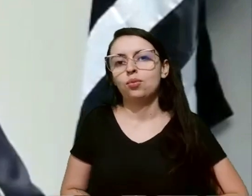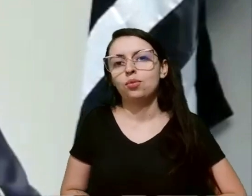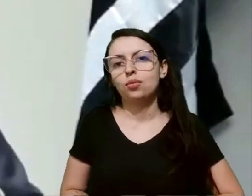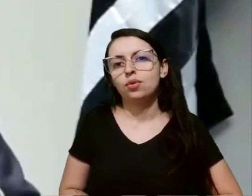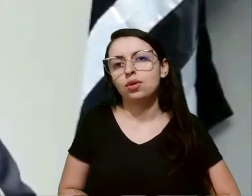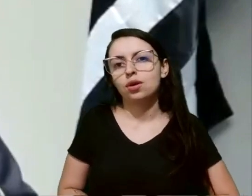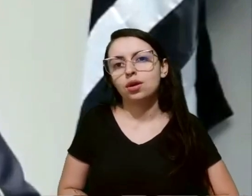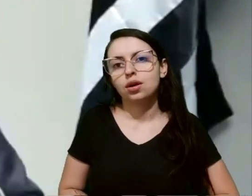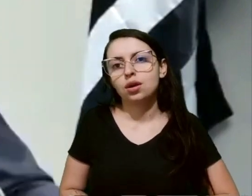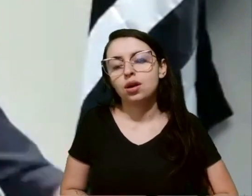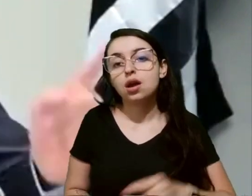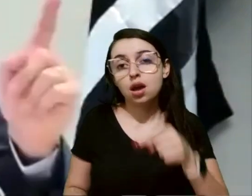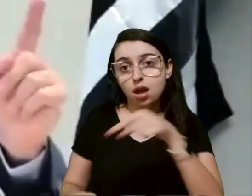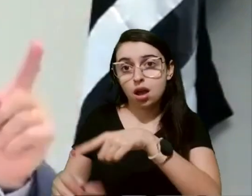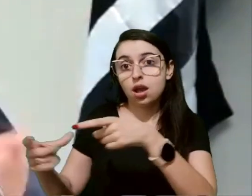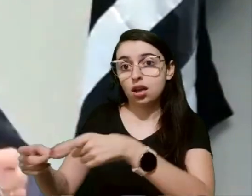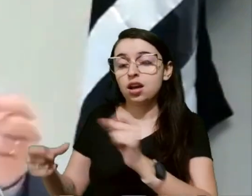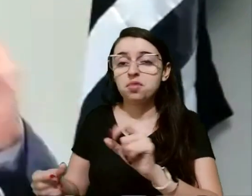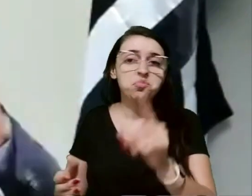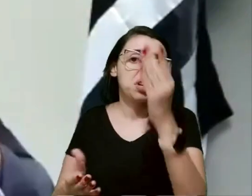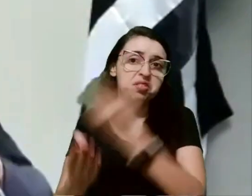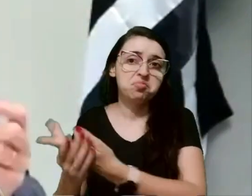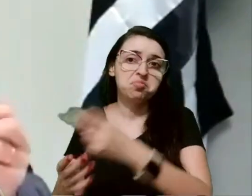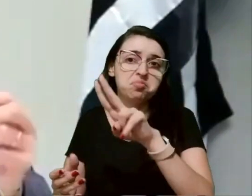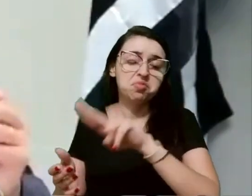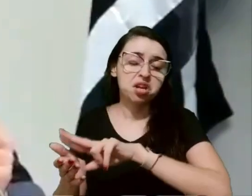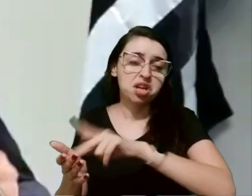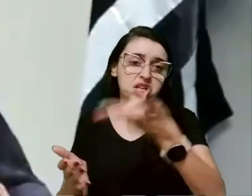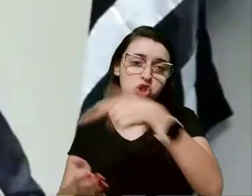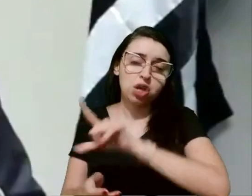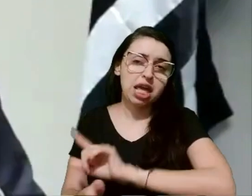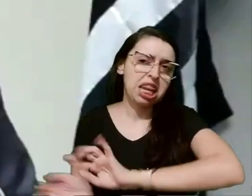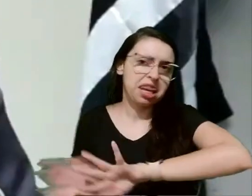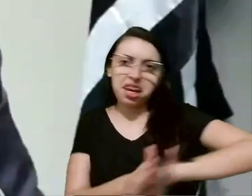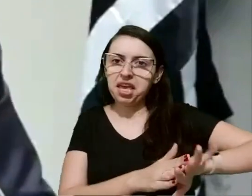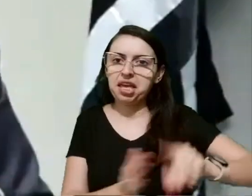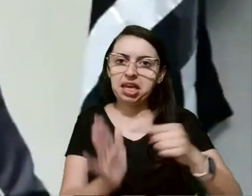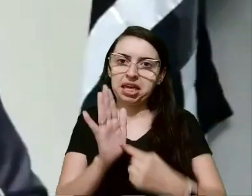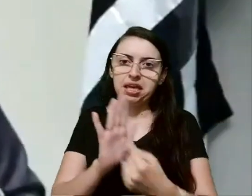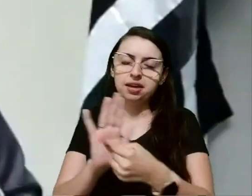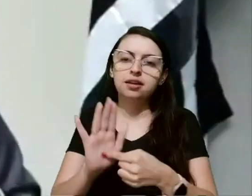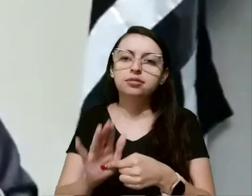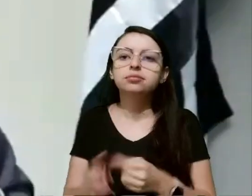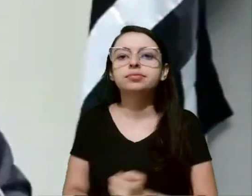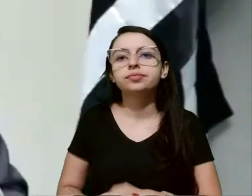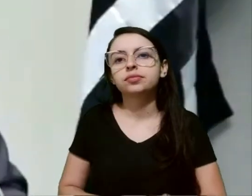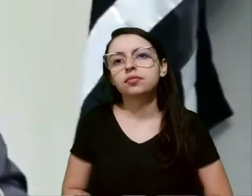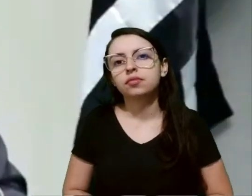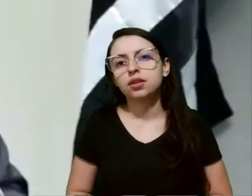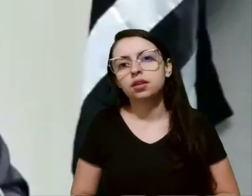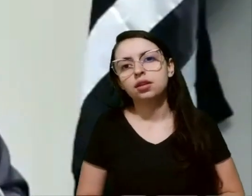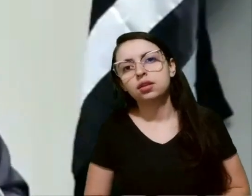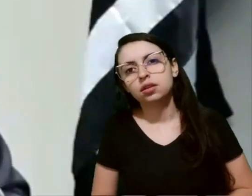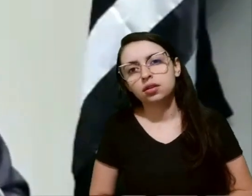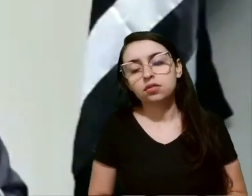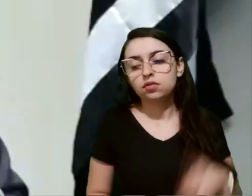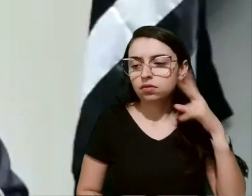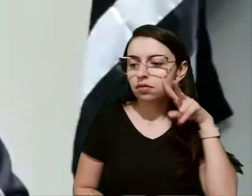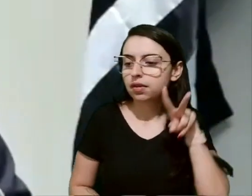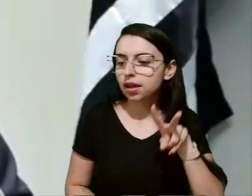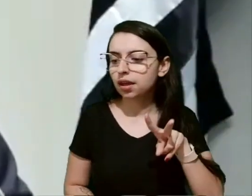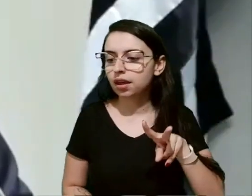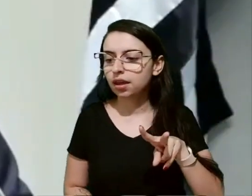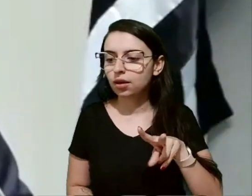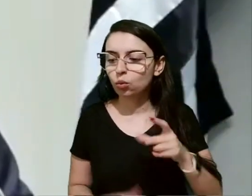que improvê todos", porque aí depois eu revi, falei: "Lógico". Falei: "Um dos fatores é que é uma Câmara que tem uma